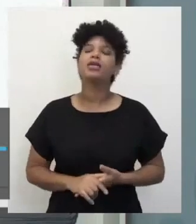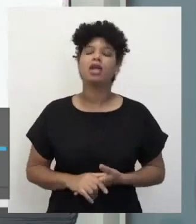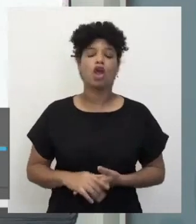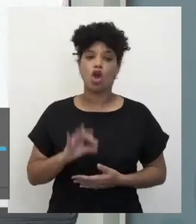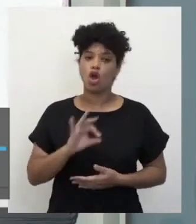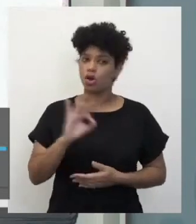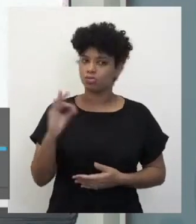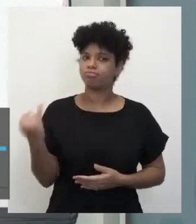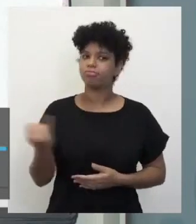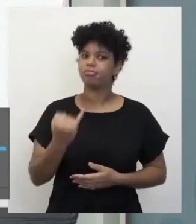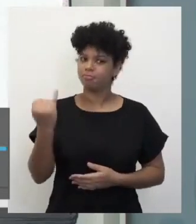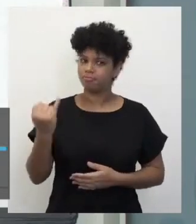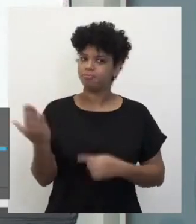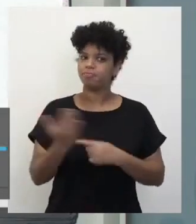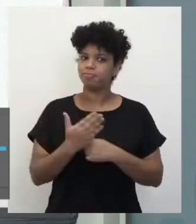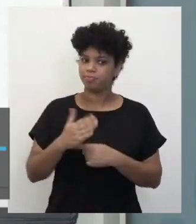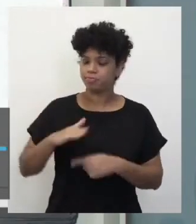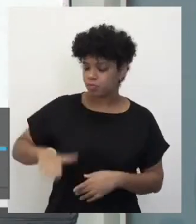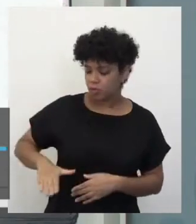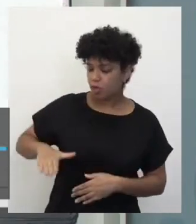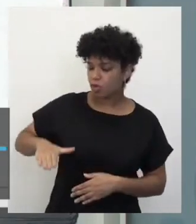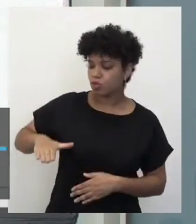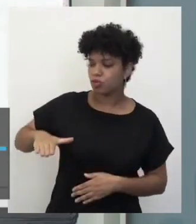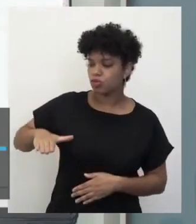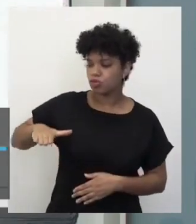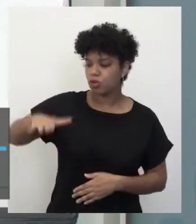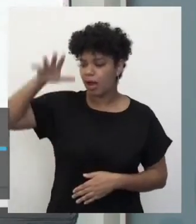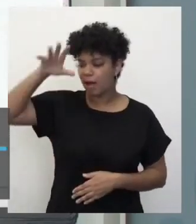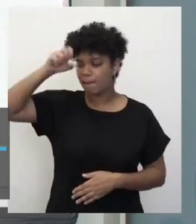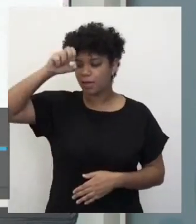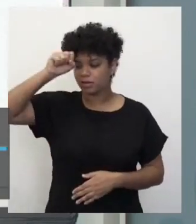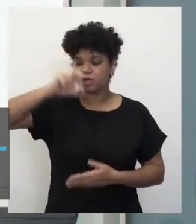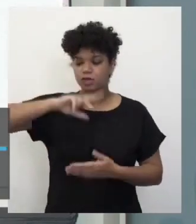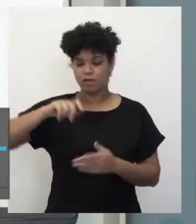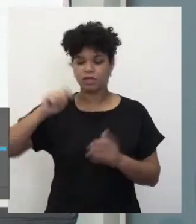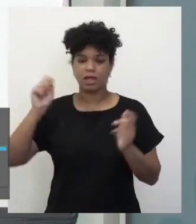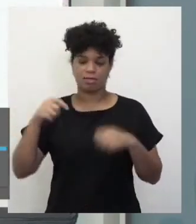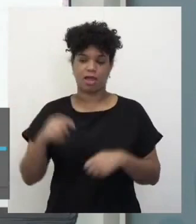importantes e elas, inclusive, nos ajudam no processo de alfabetização. Com certeza,